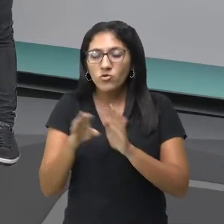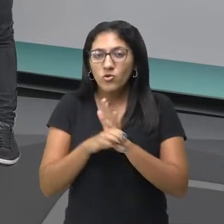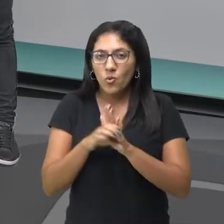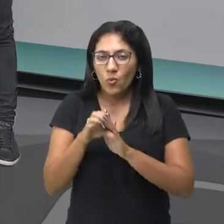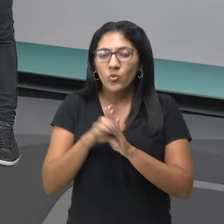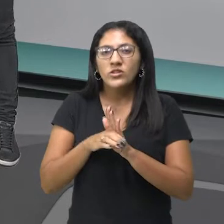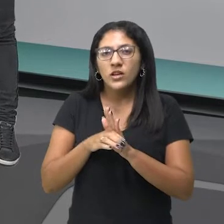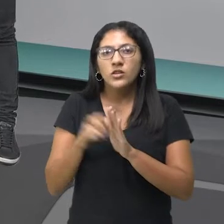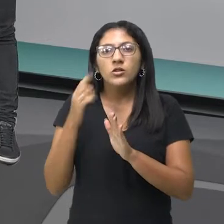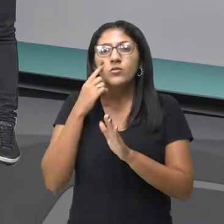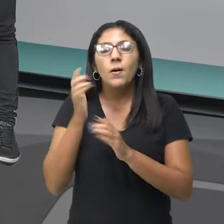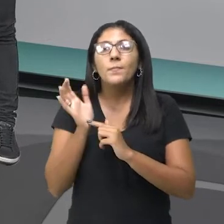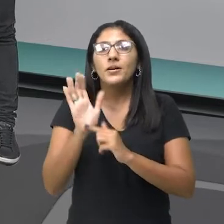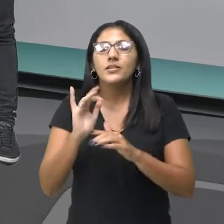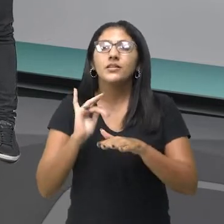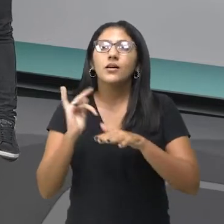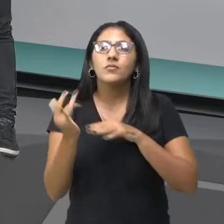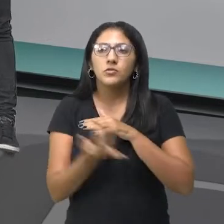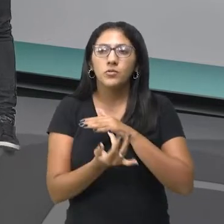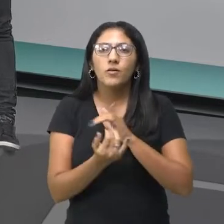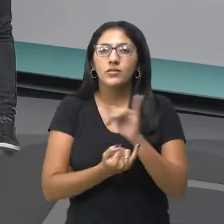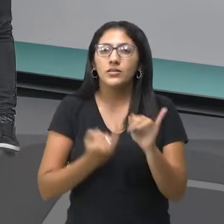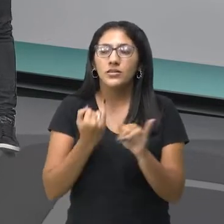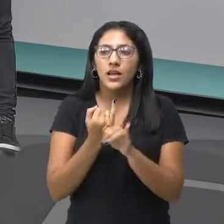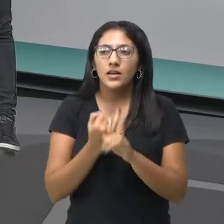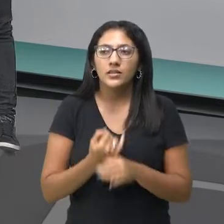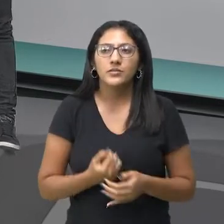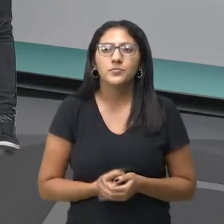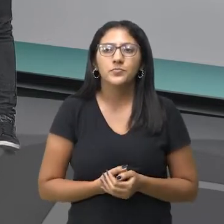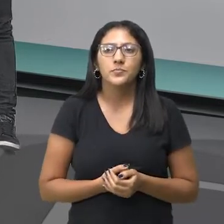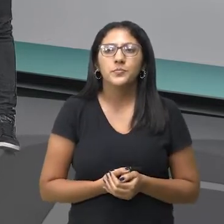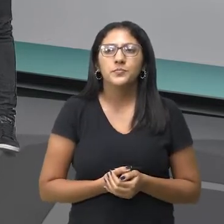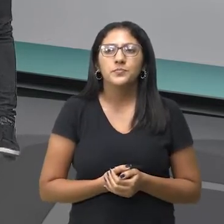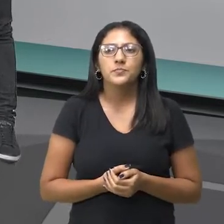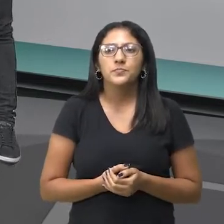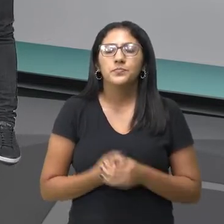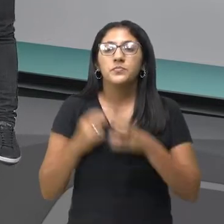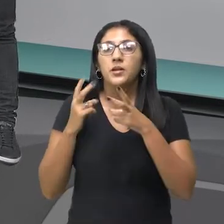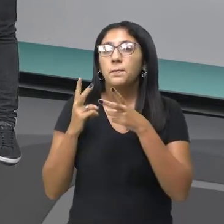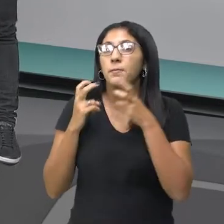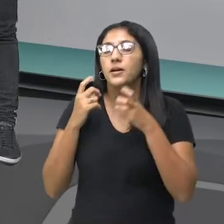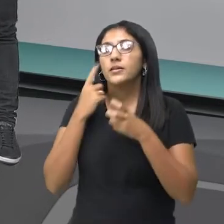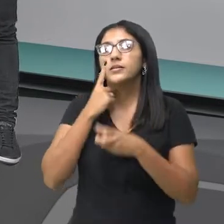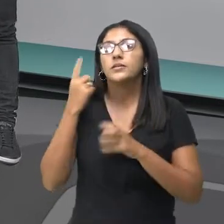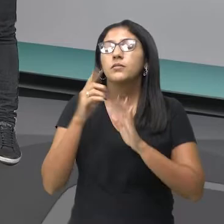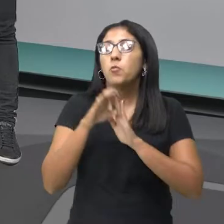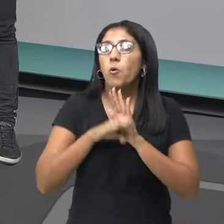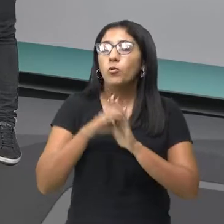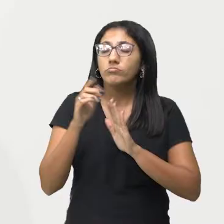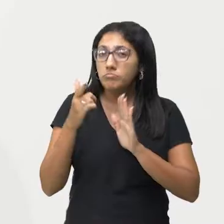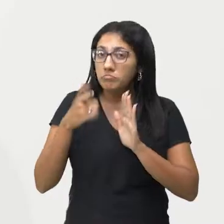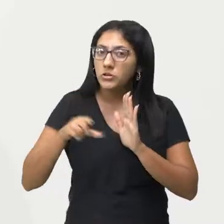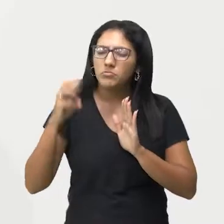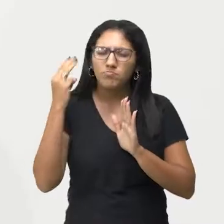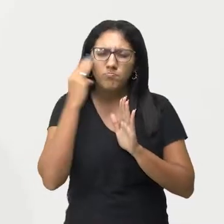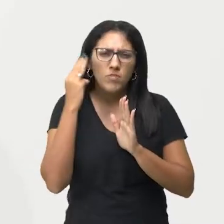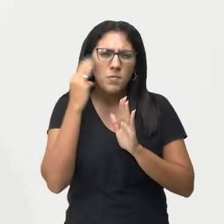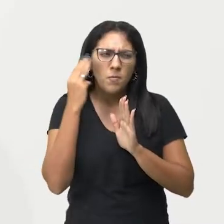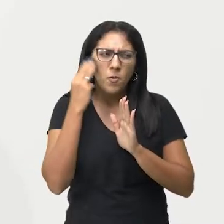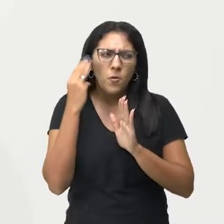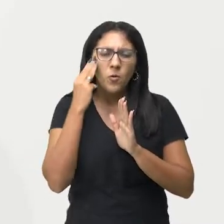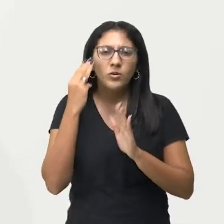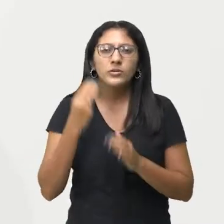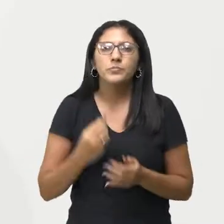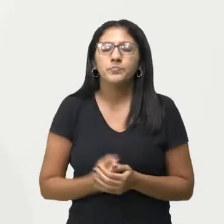funciona no ambiente virtual, certo? Então, observem o nosso conceito, o que é o hipertexto mais uma vez, colocando aí